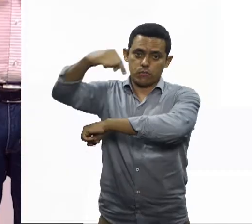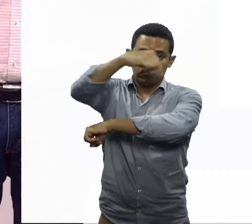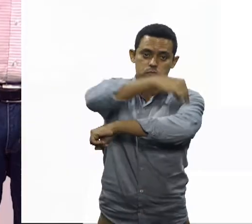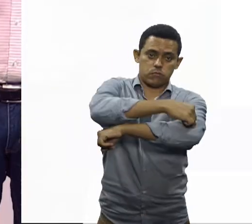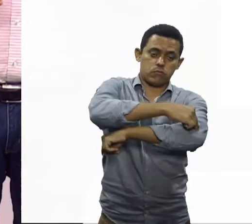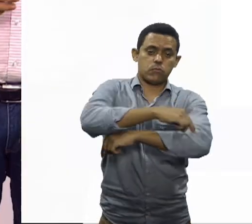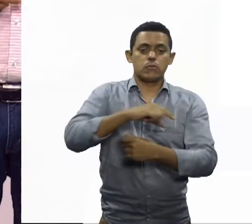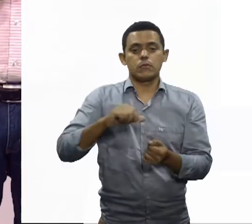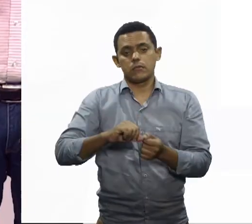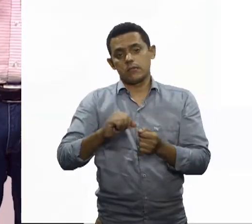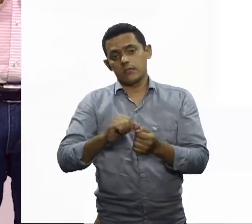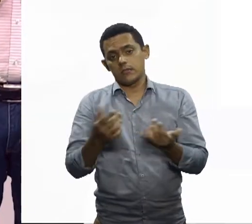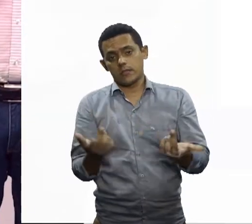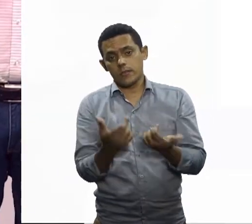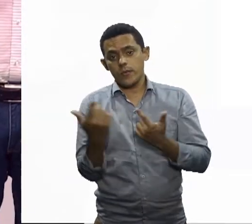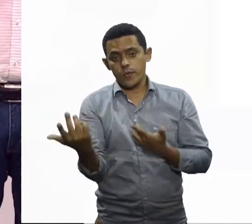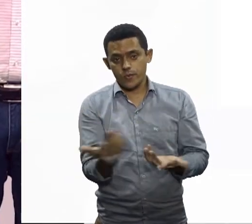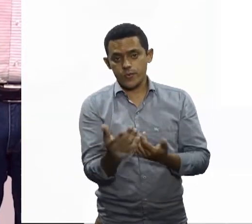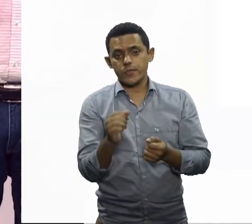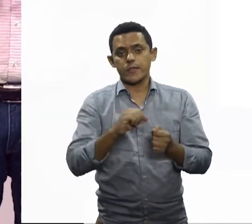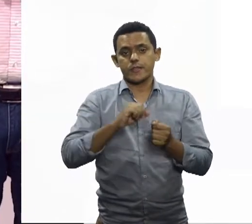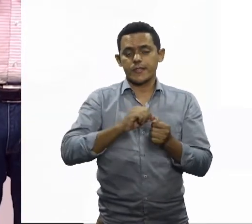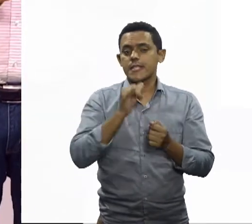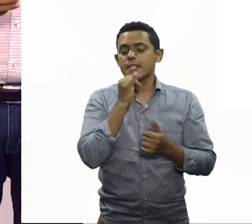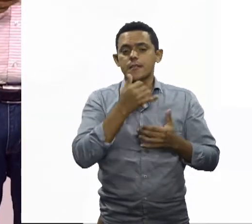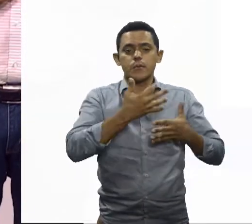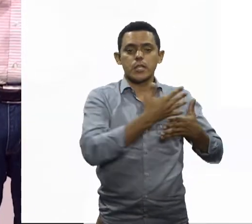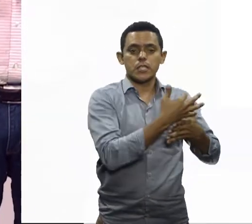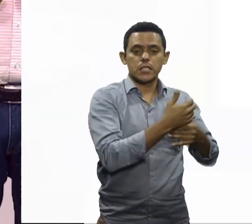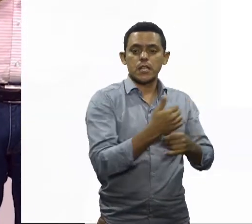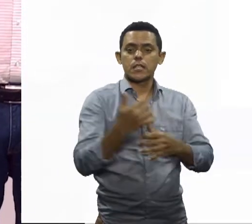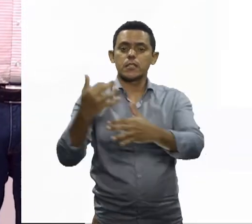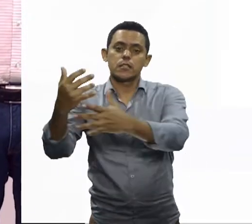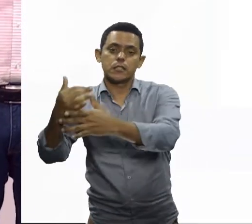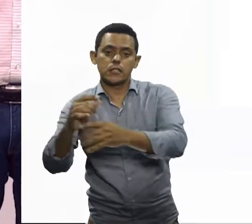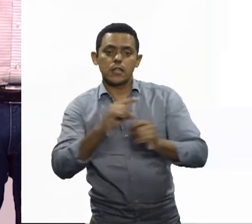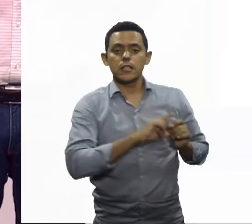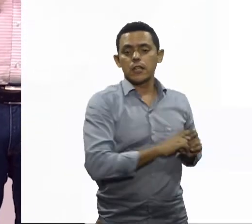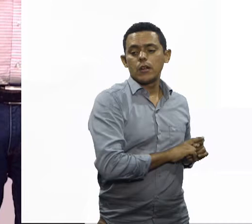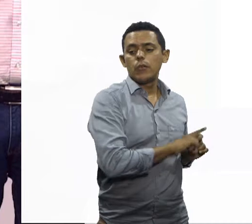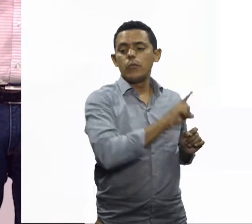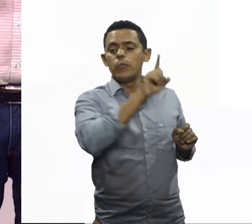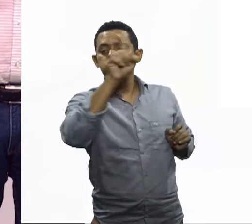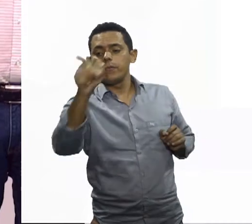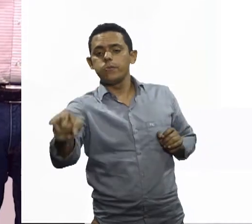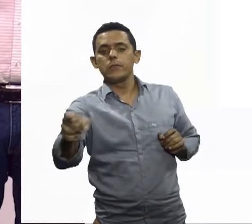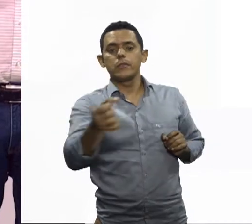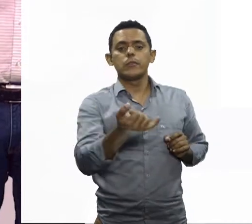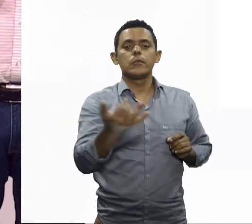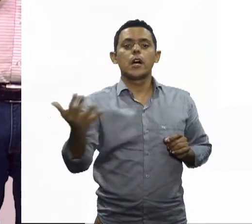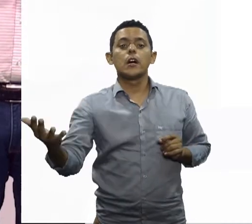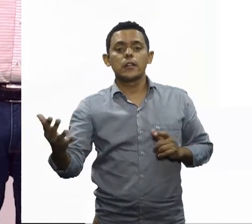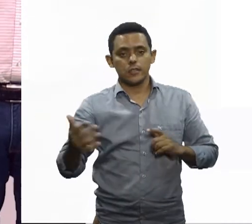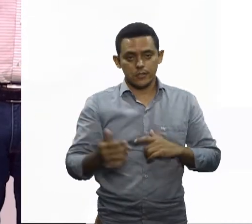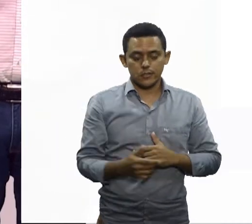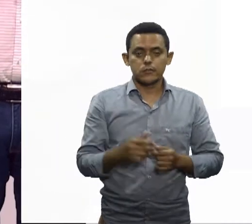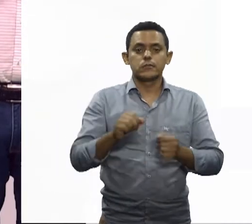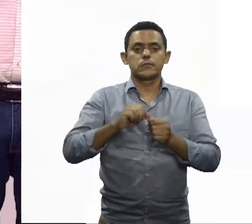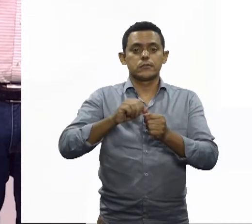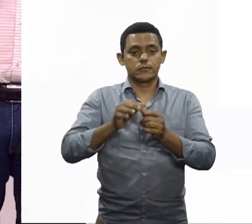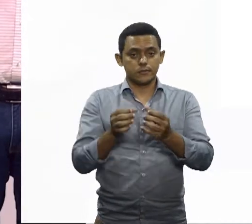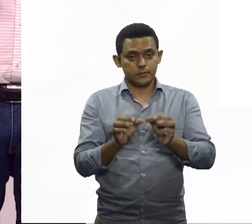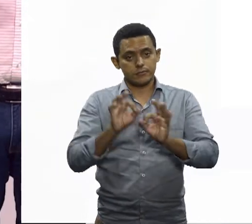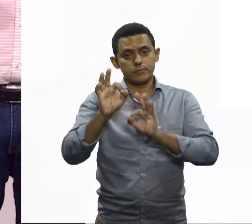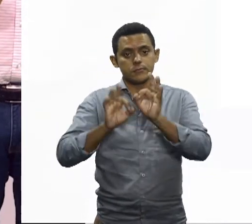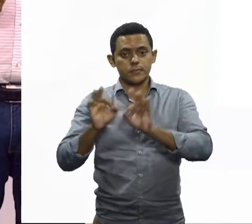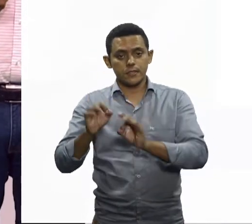certo? Nesse caso, a 100 quilômetros. Quando as medidas são menores, você trabalha com metro. E se for bem menor, trabalha com a unidade, com a régua, que